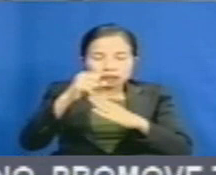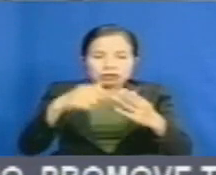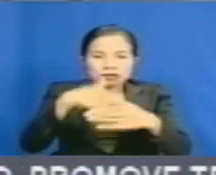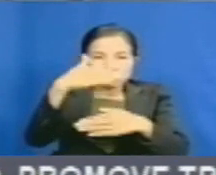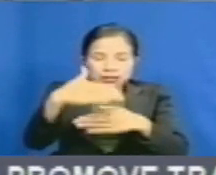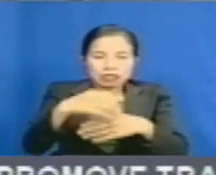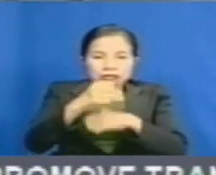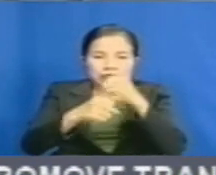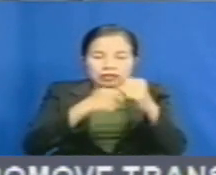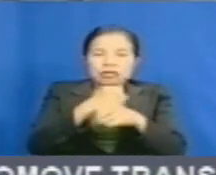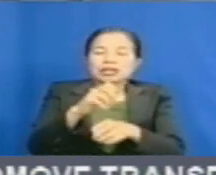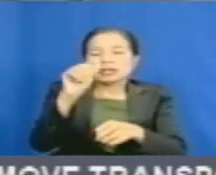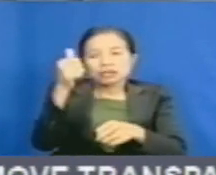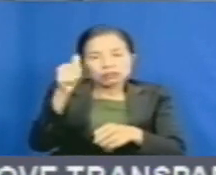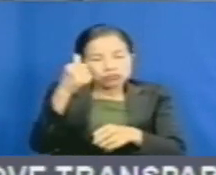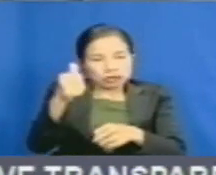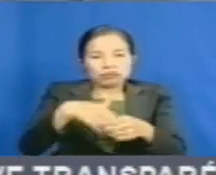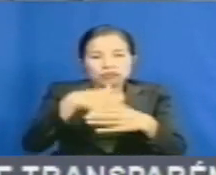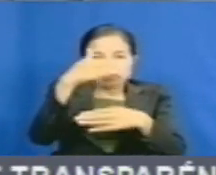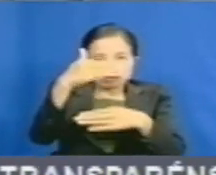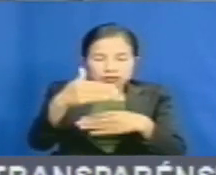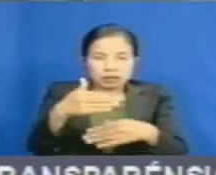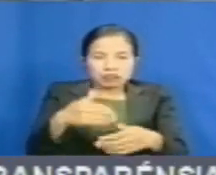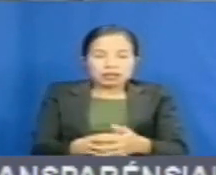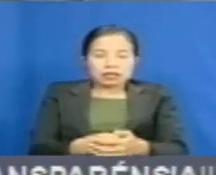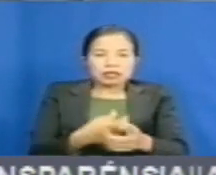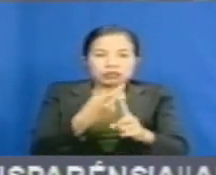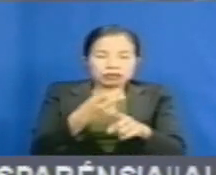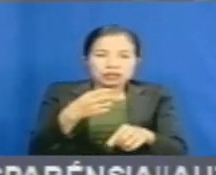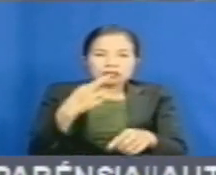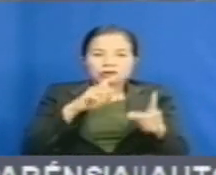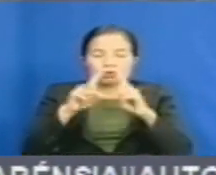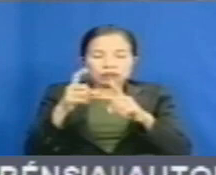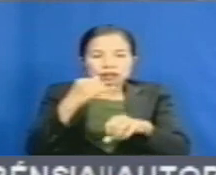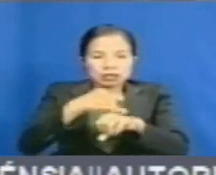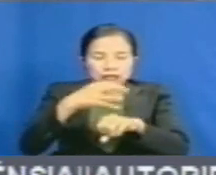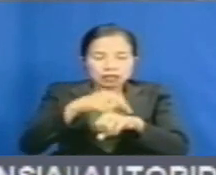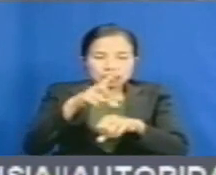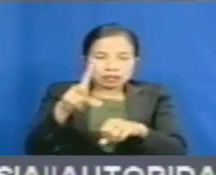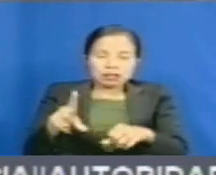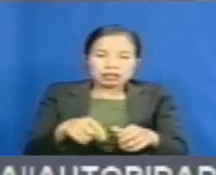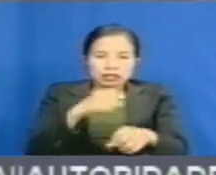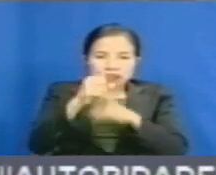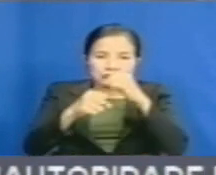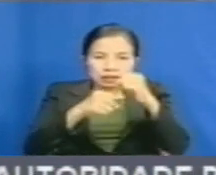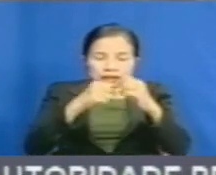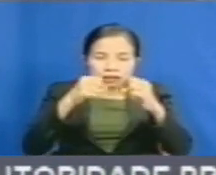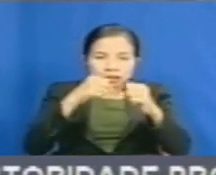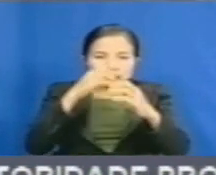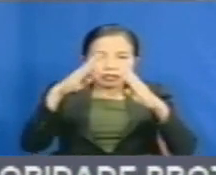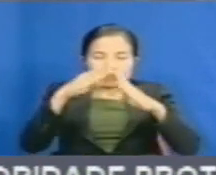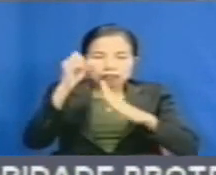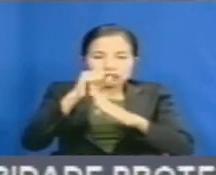etina sanolo tina sanolo. Ida ne hosi recomendação internacional. Entretanto, census tina ne governo